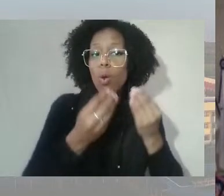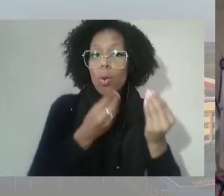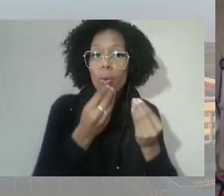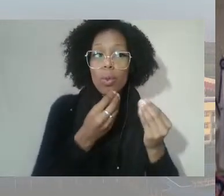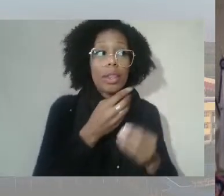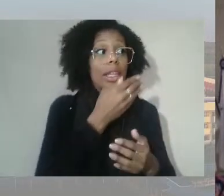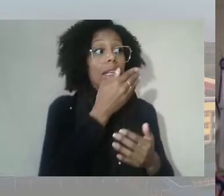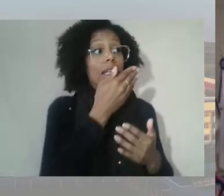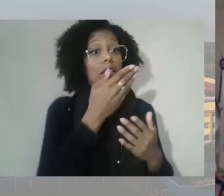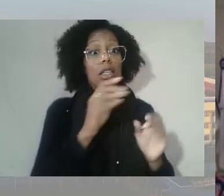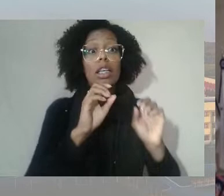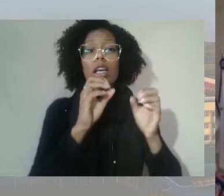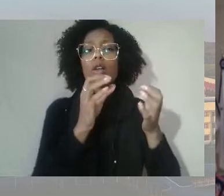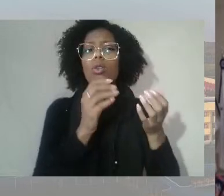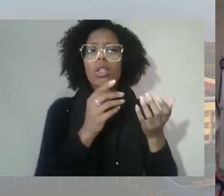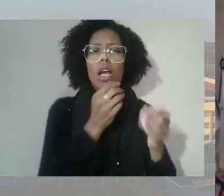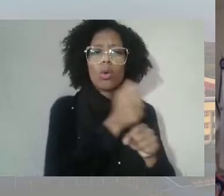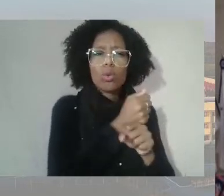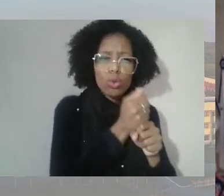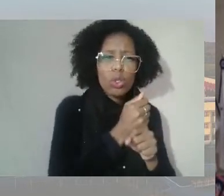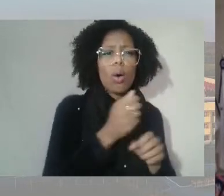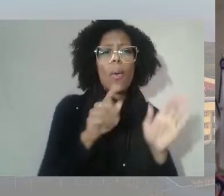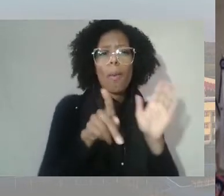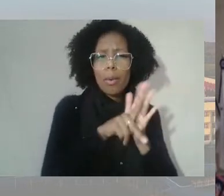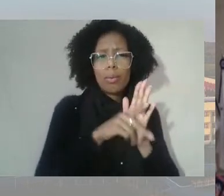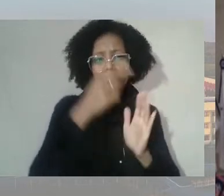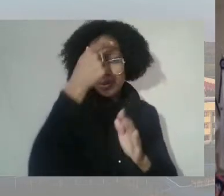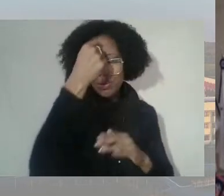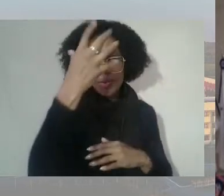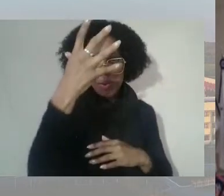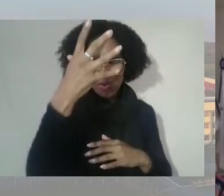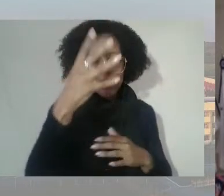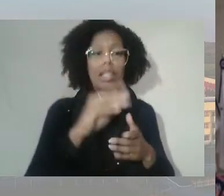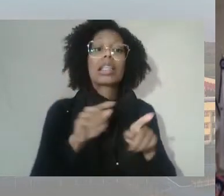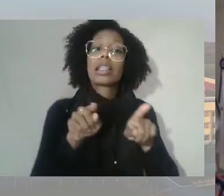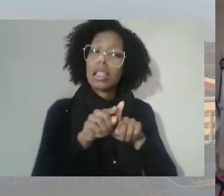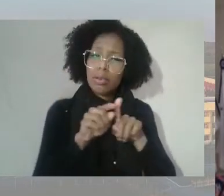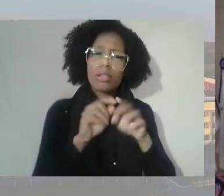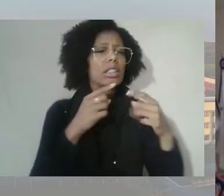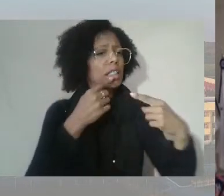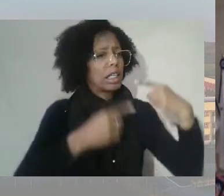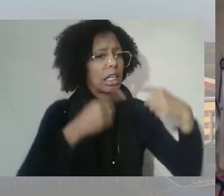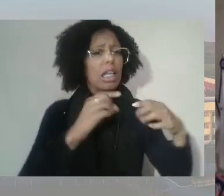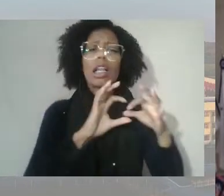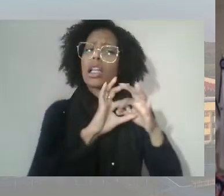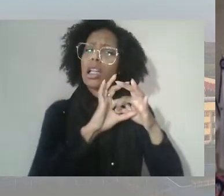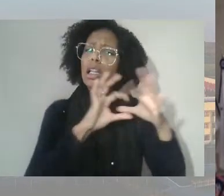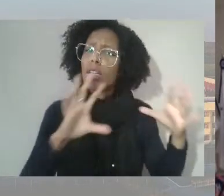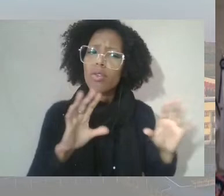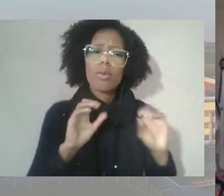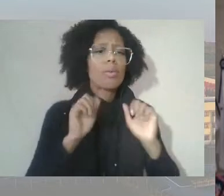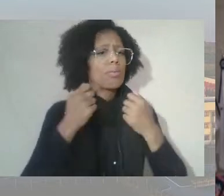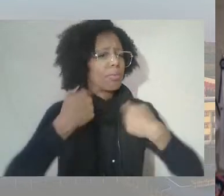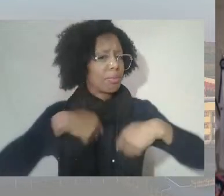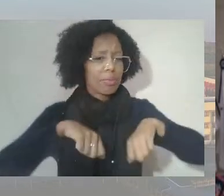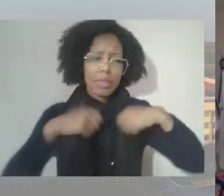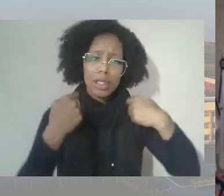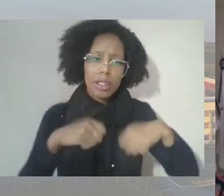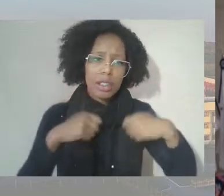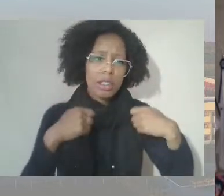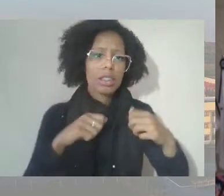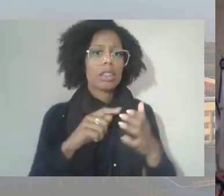de construção da Unipampa. Devemos estar abertos ao debate democrático, dialético, dialógico, sem